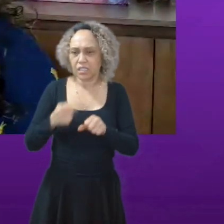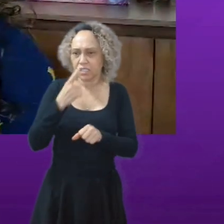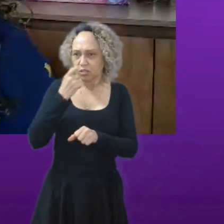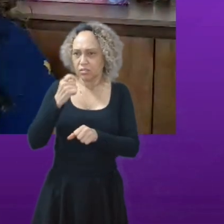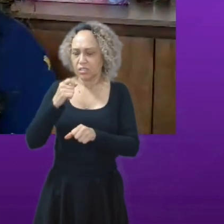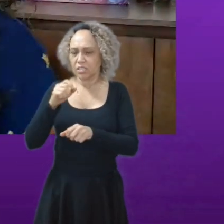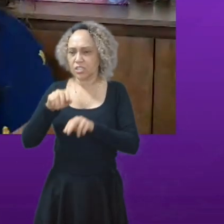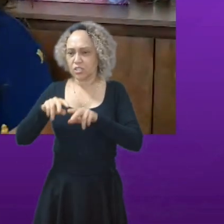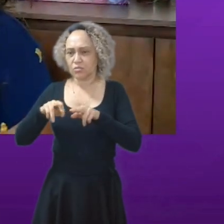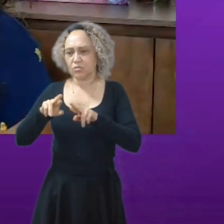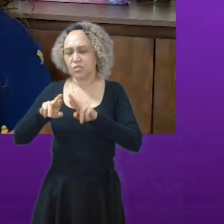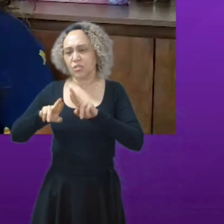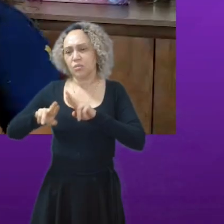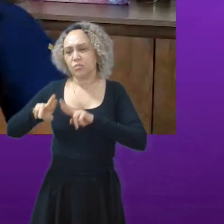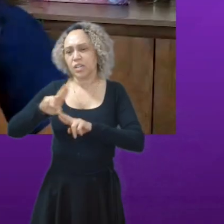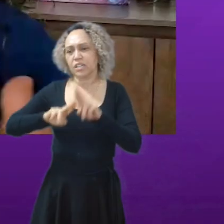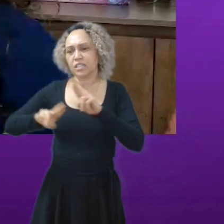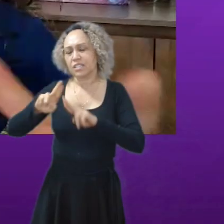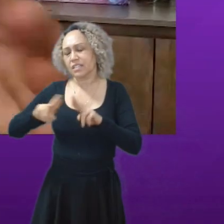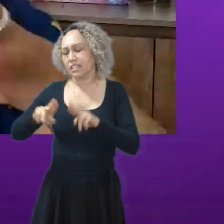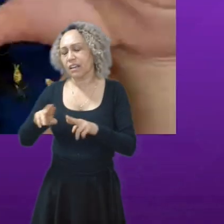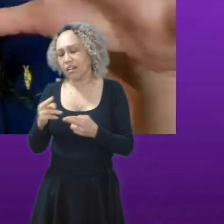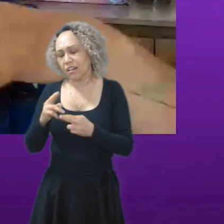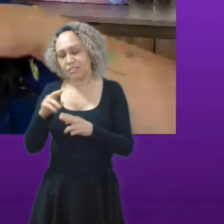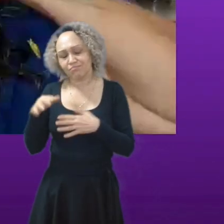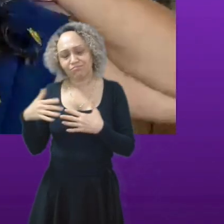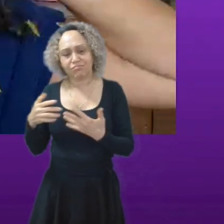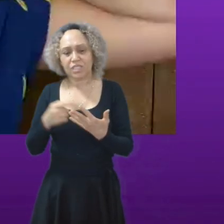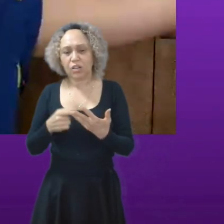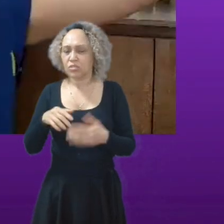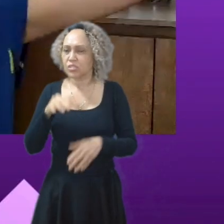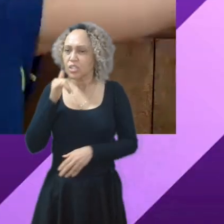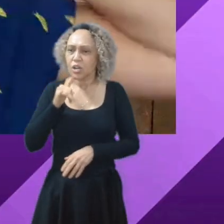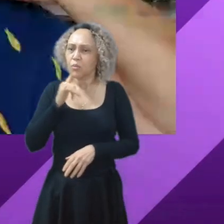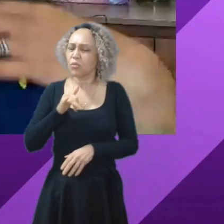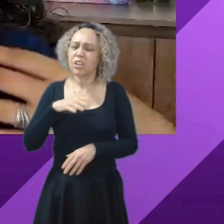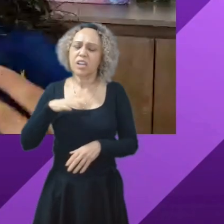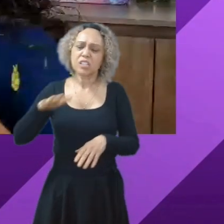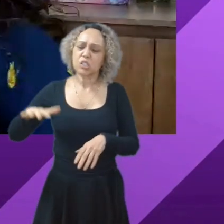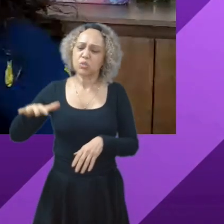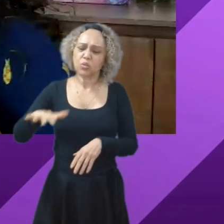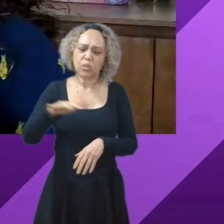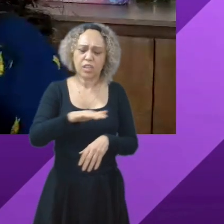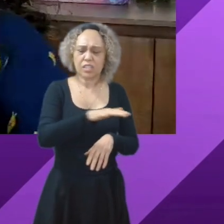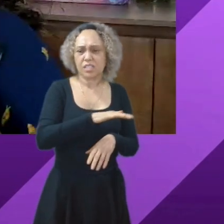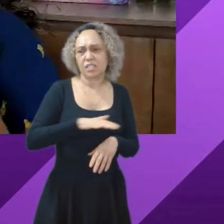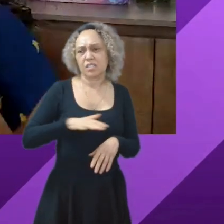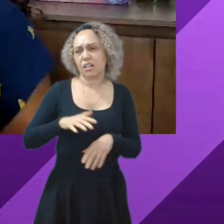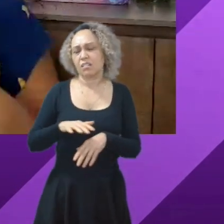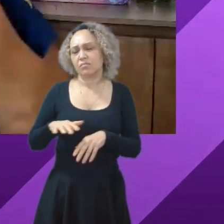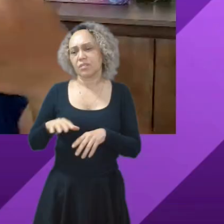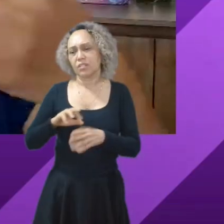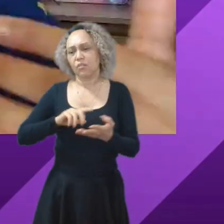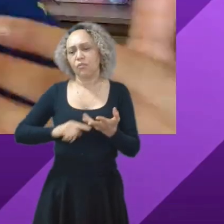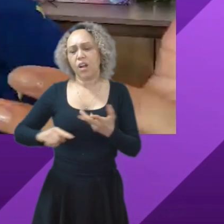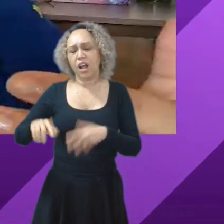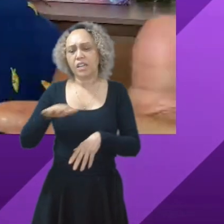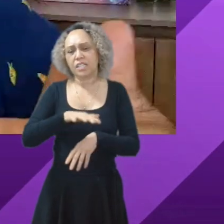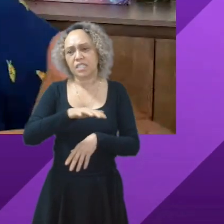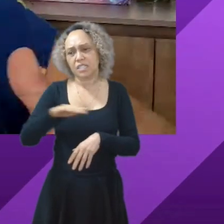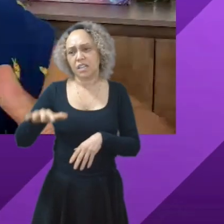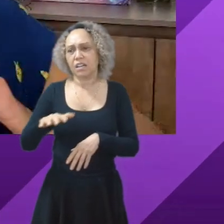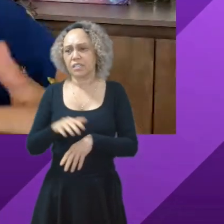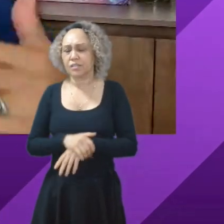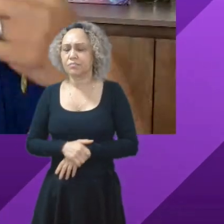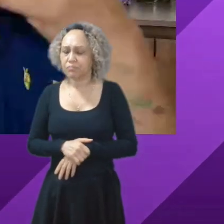saber o que influenciaram elas a estarem aqui. E umas queriam compreender mais do